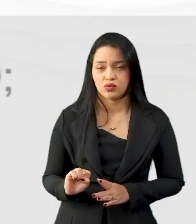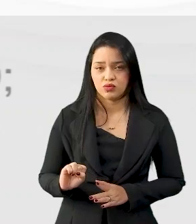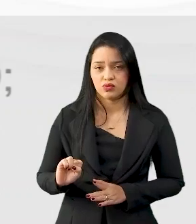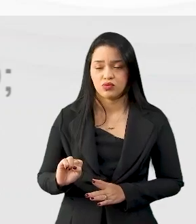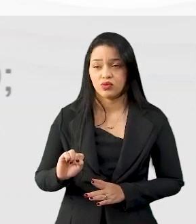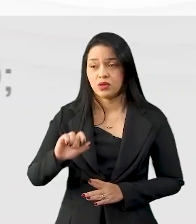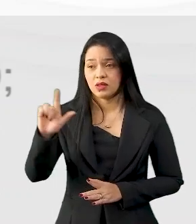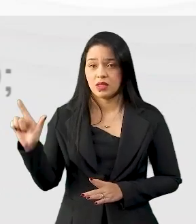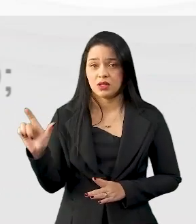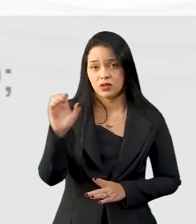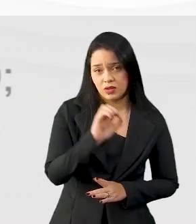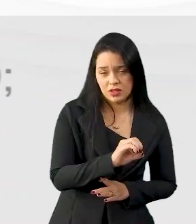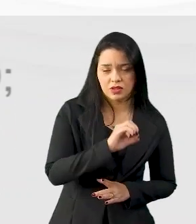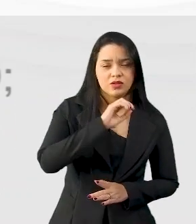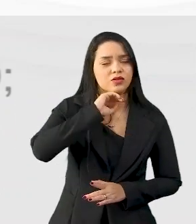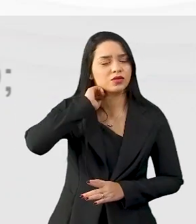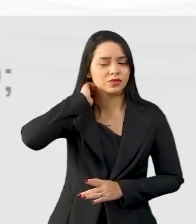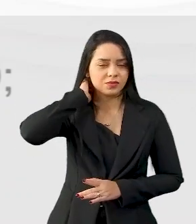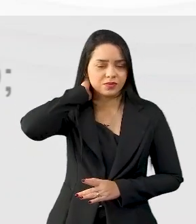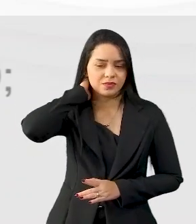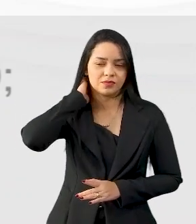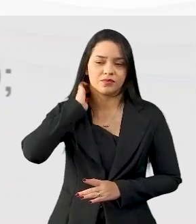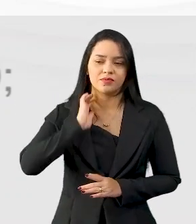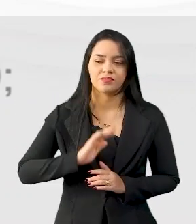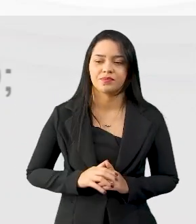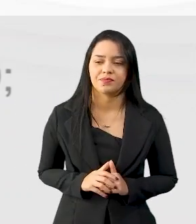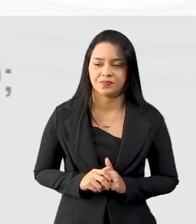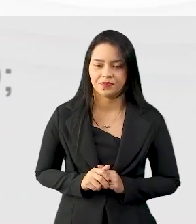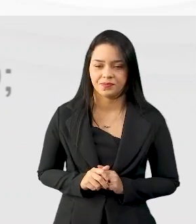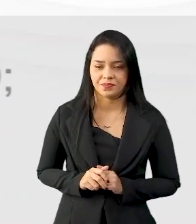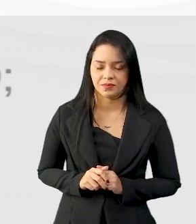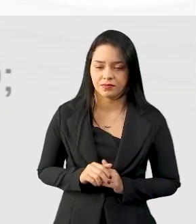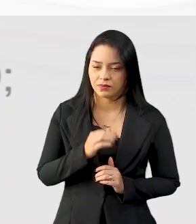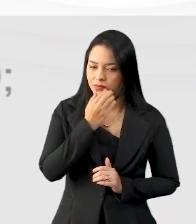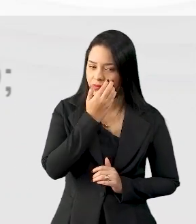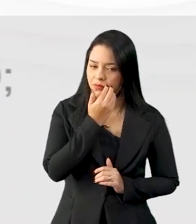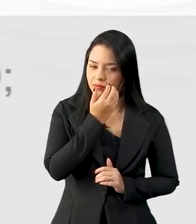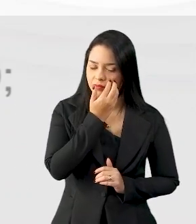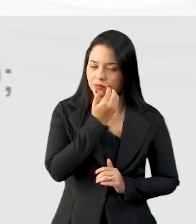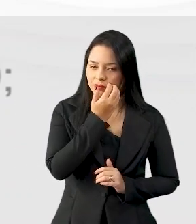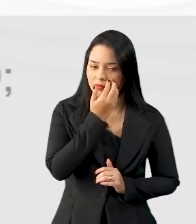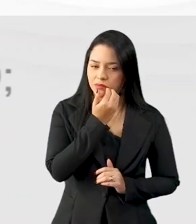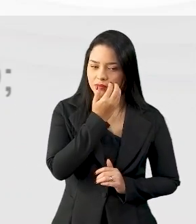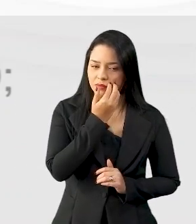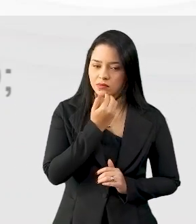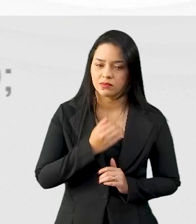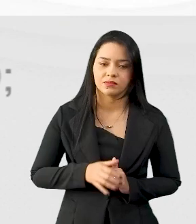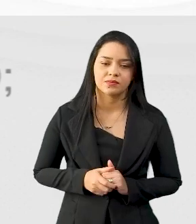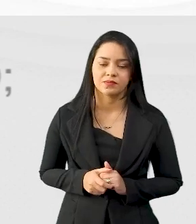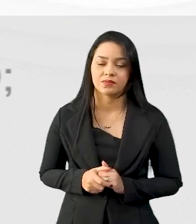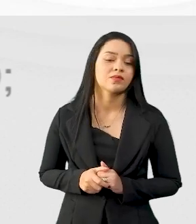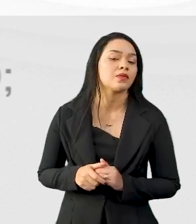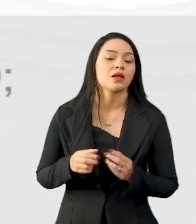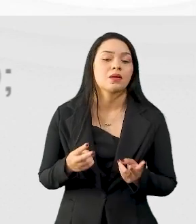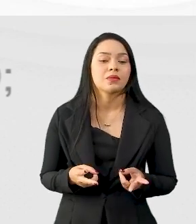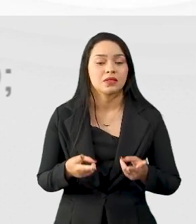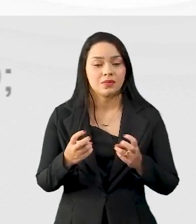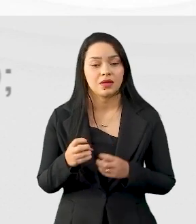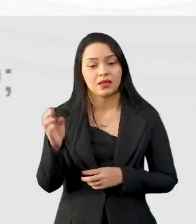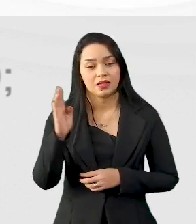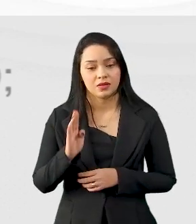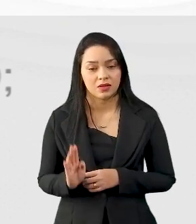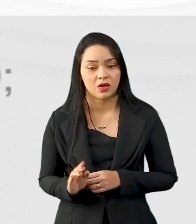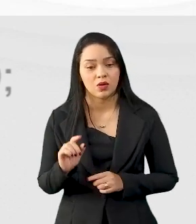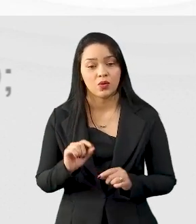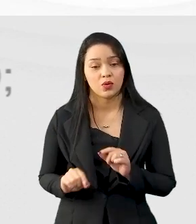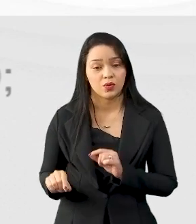linha aqui rapidinho. Tá? Latitude, longitude. Nós vamos perceber que o território nacional